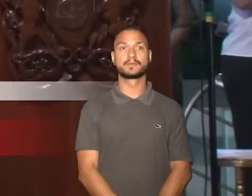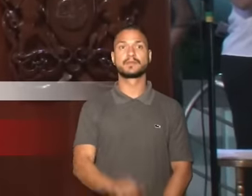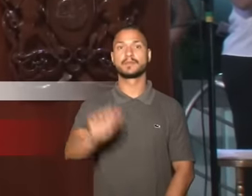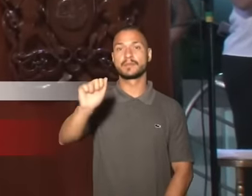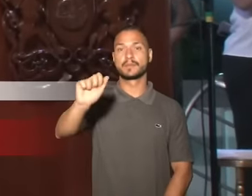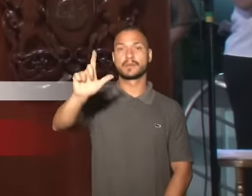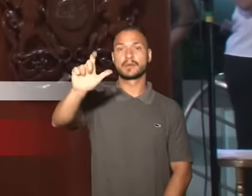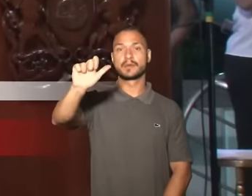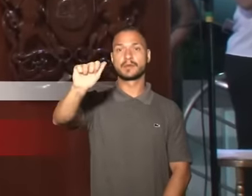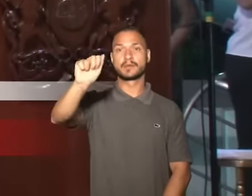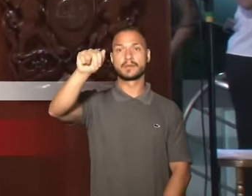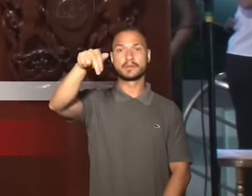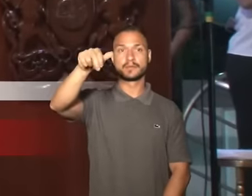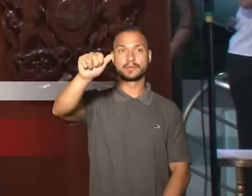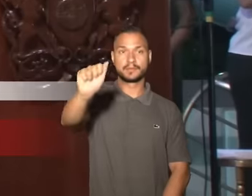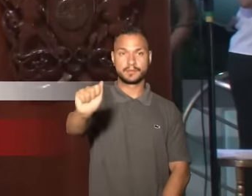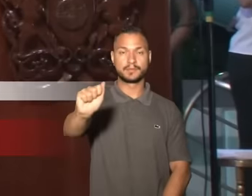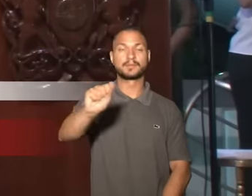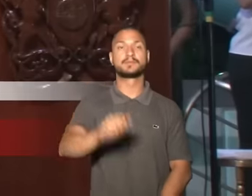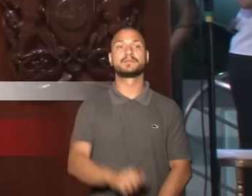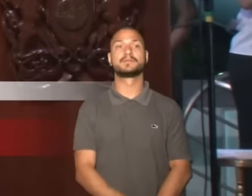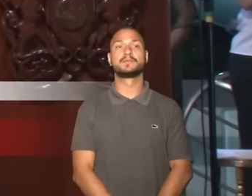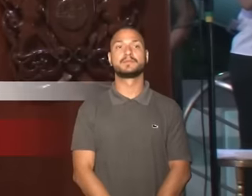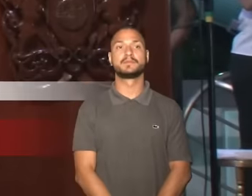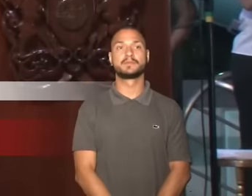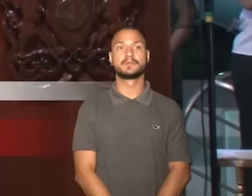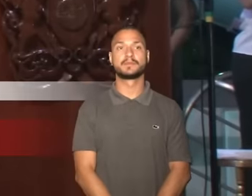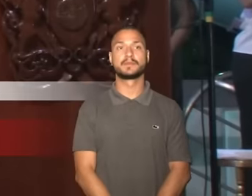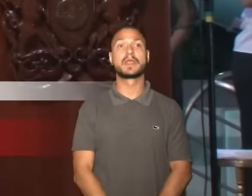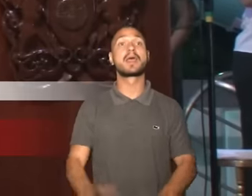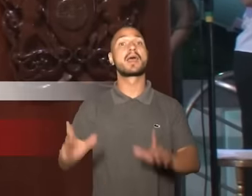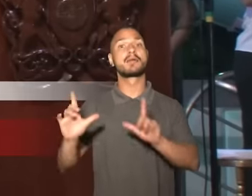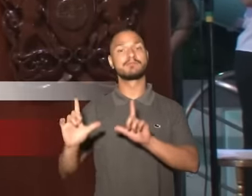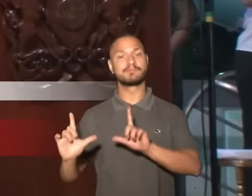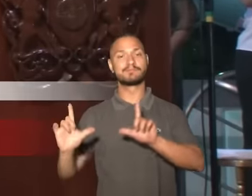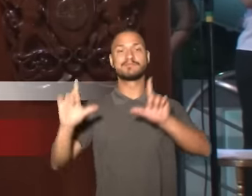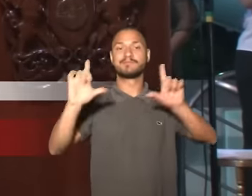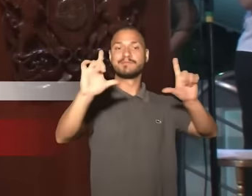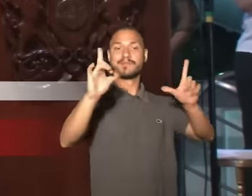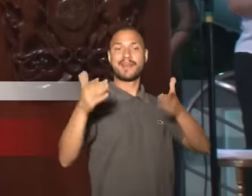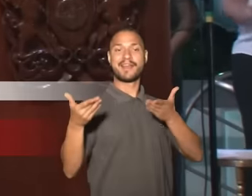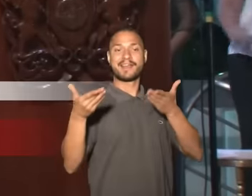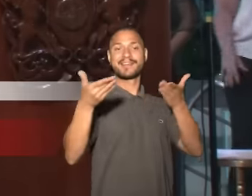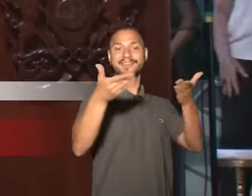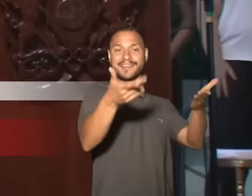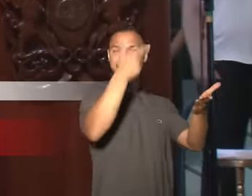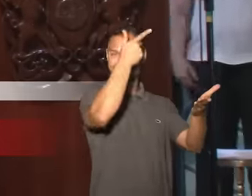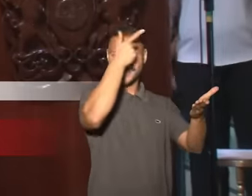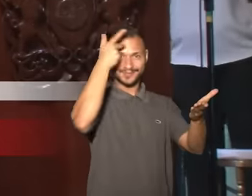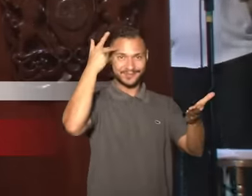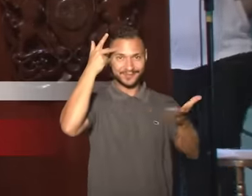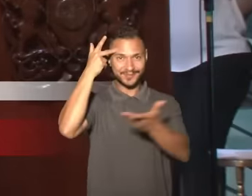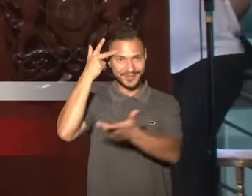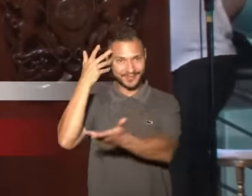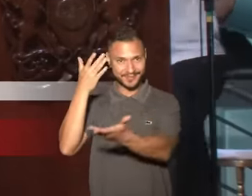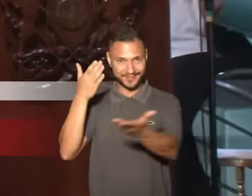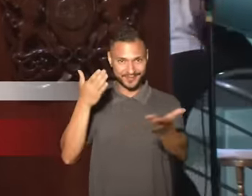Alana Cantuária Coelho, que entregará as placas aos